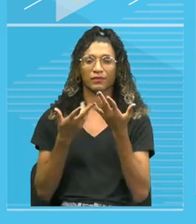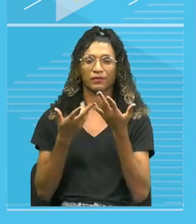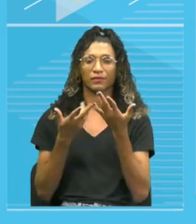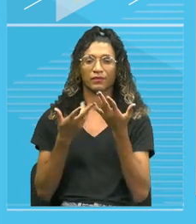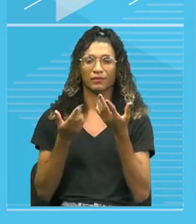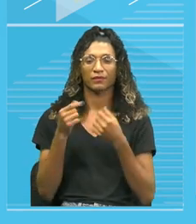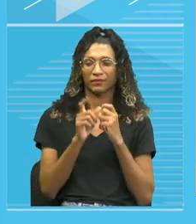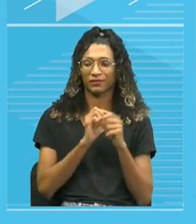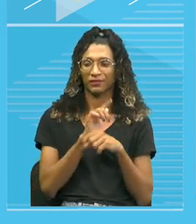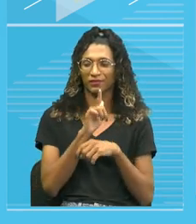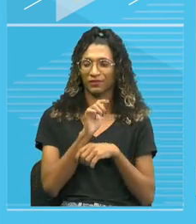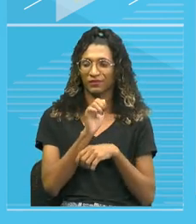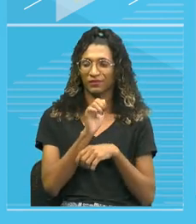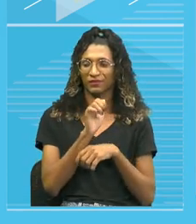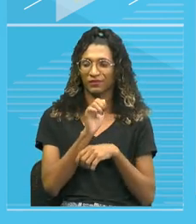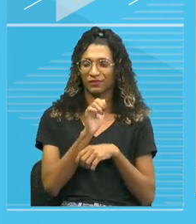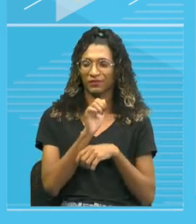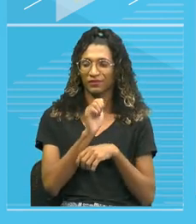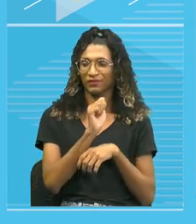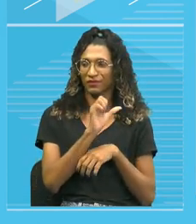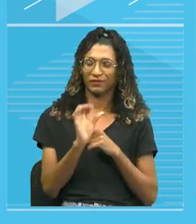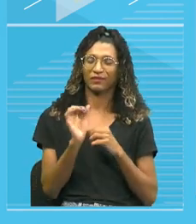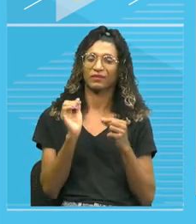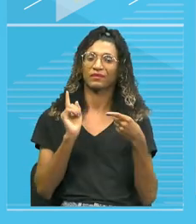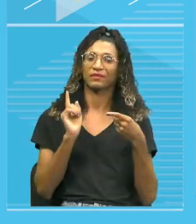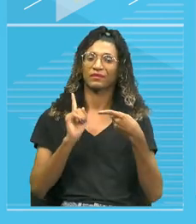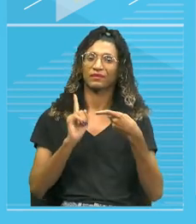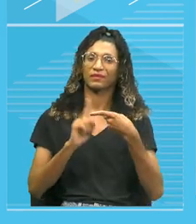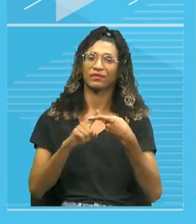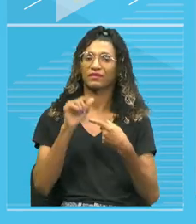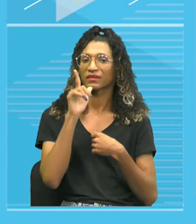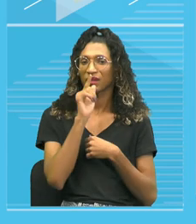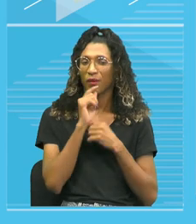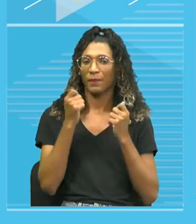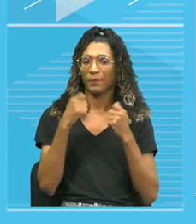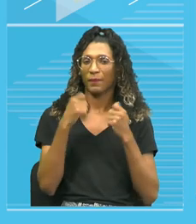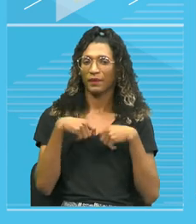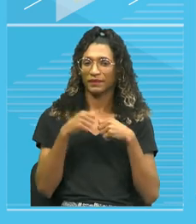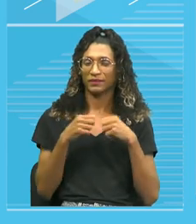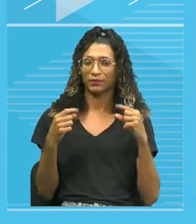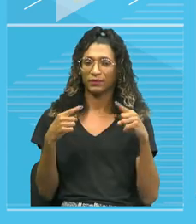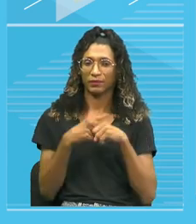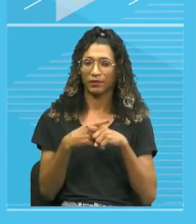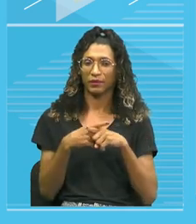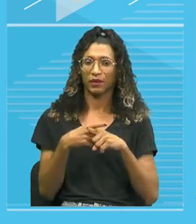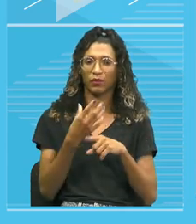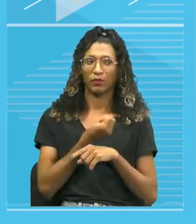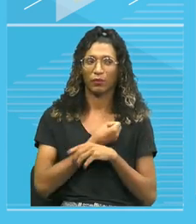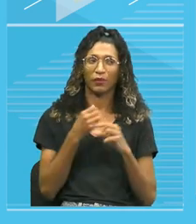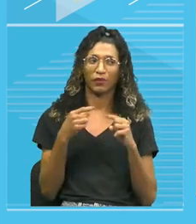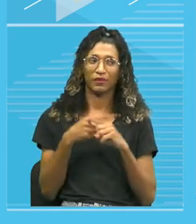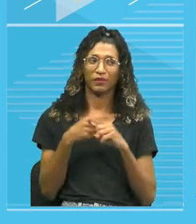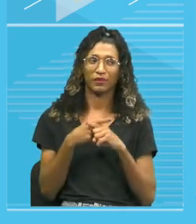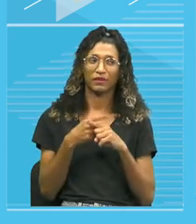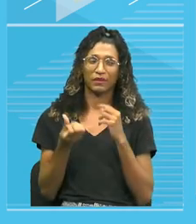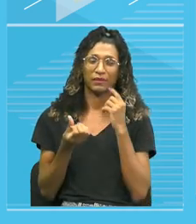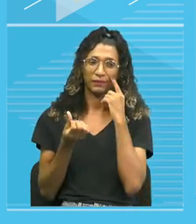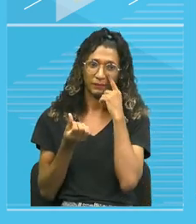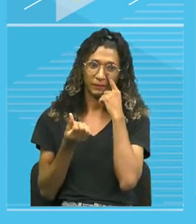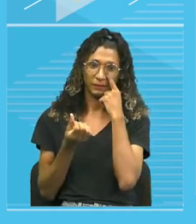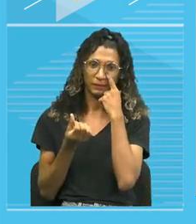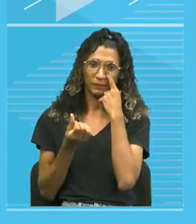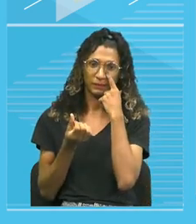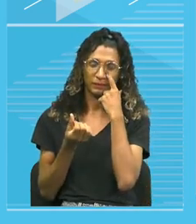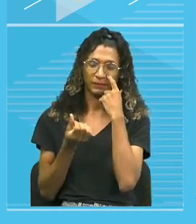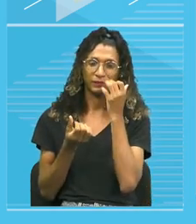que o gás carbônico e a água nós vamos ter que multiplicar o valor por 6 tá bom Aqui vai ficar seis